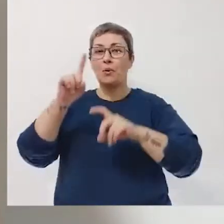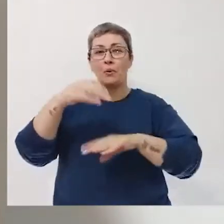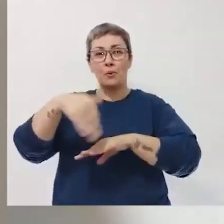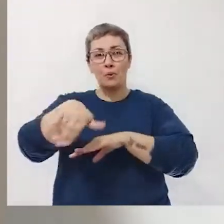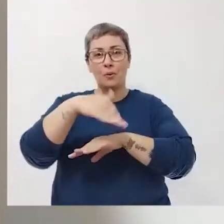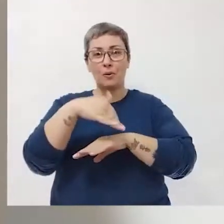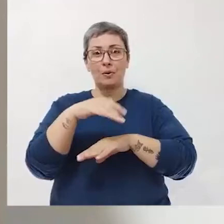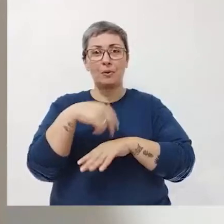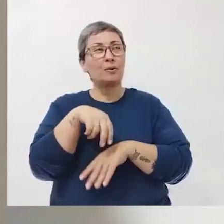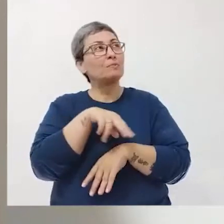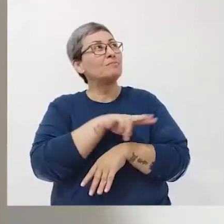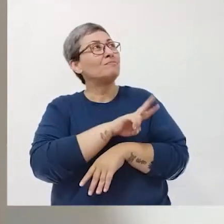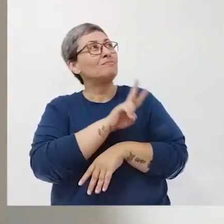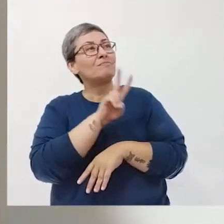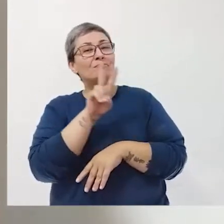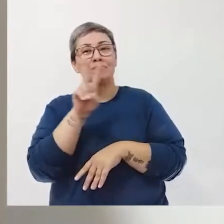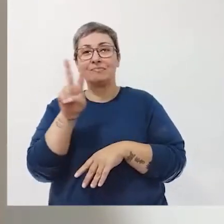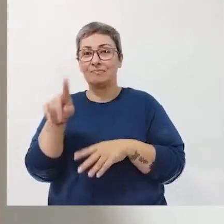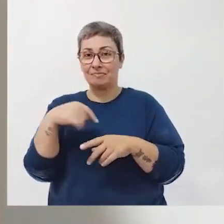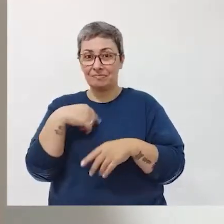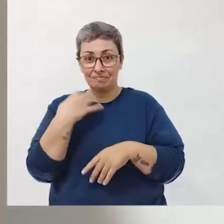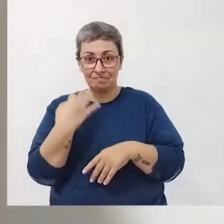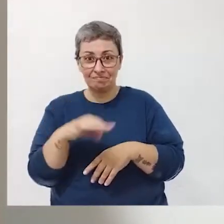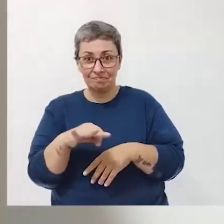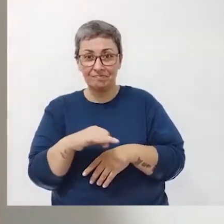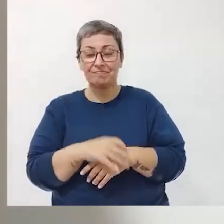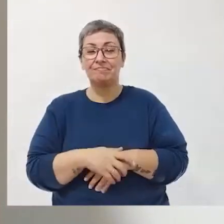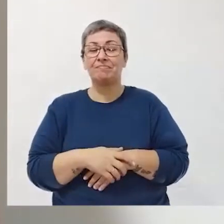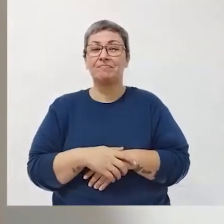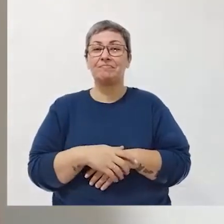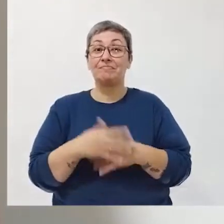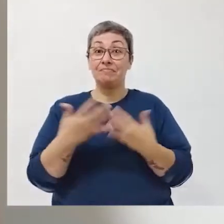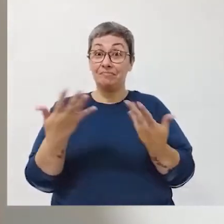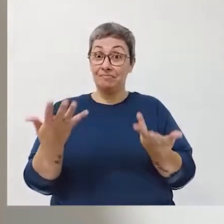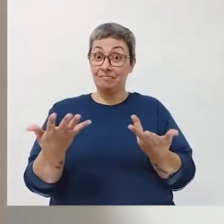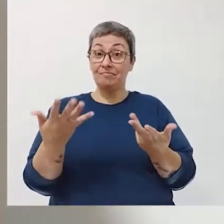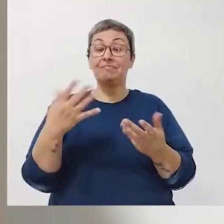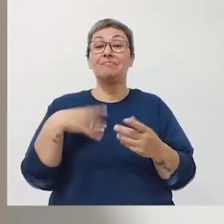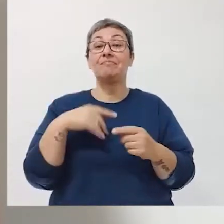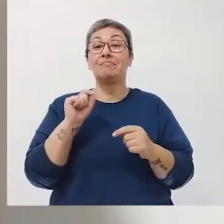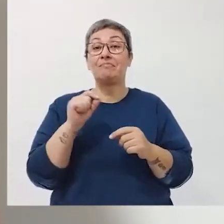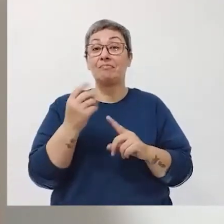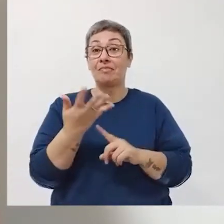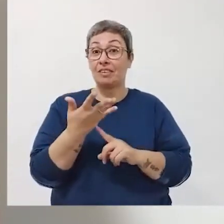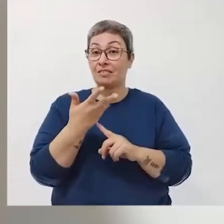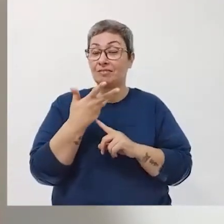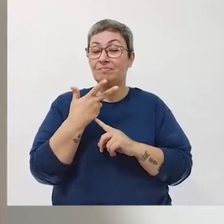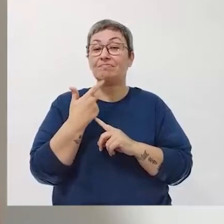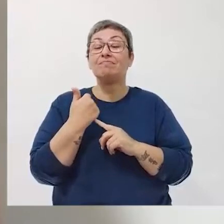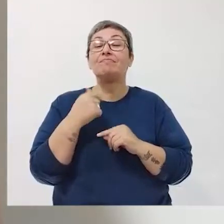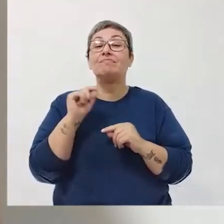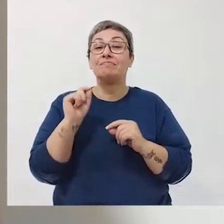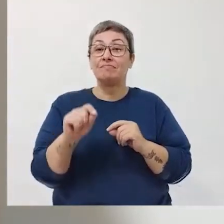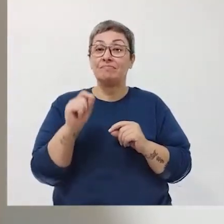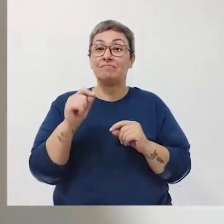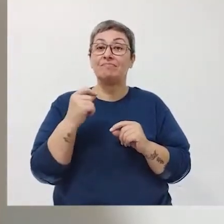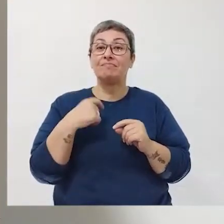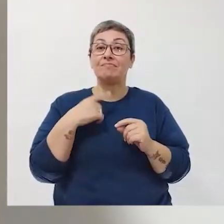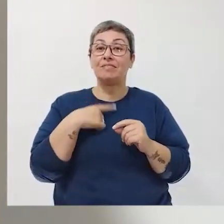rua quando a gente está andando, certo? Bom, a arte, gente, é